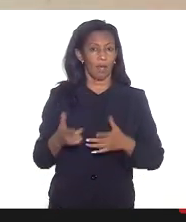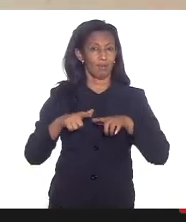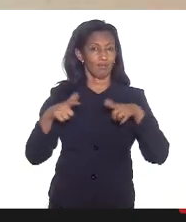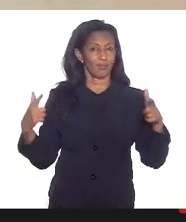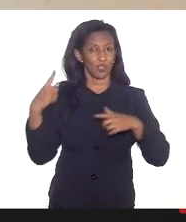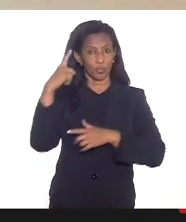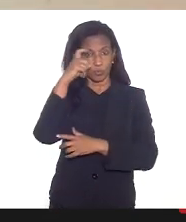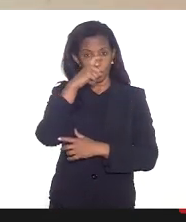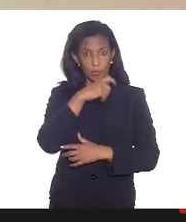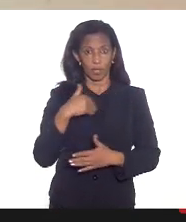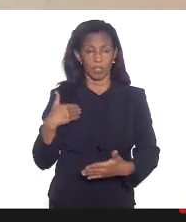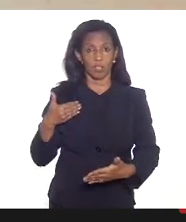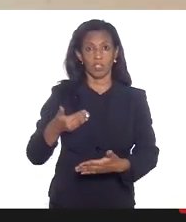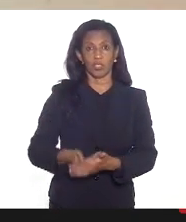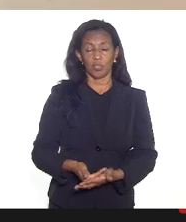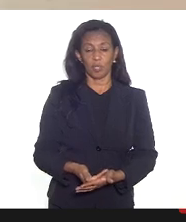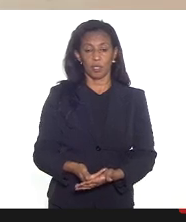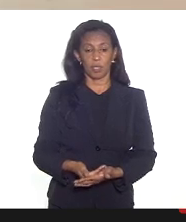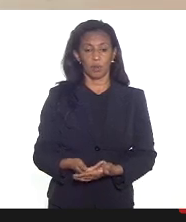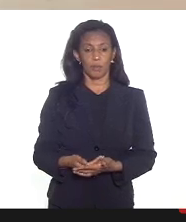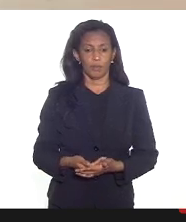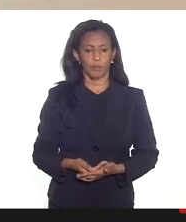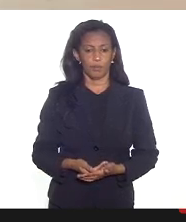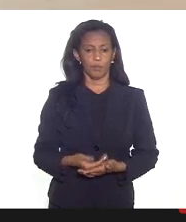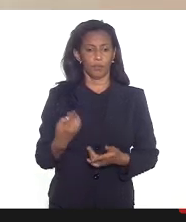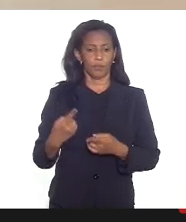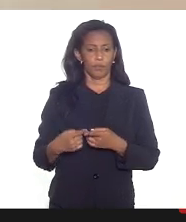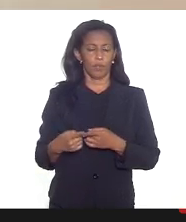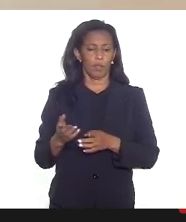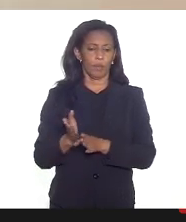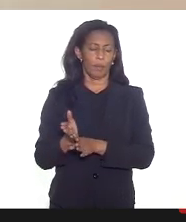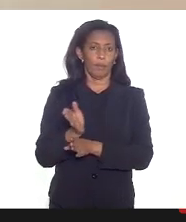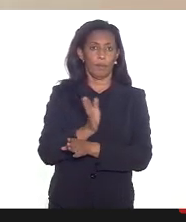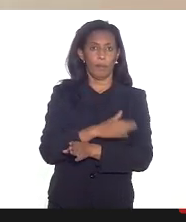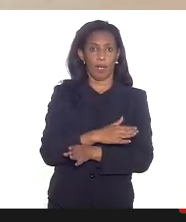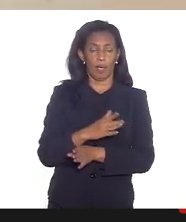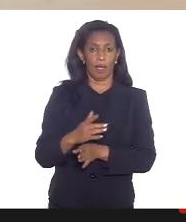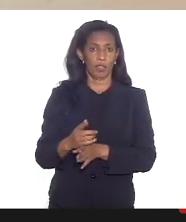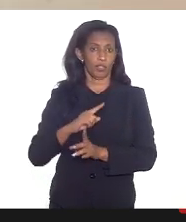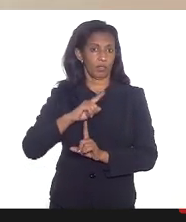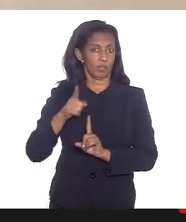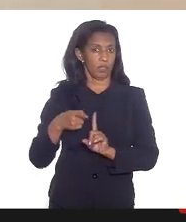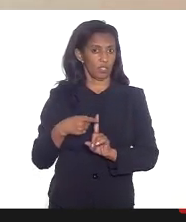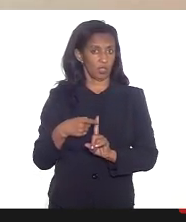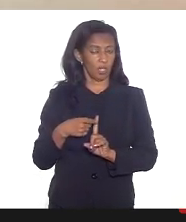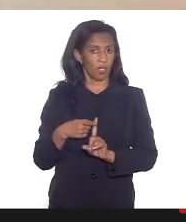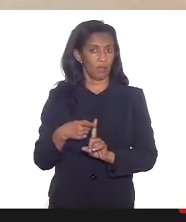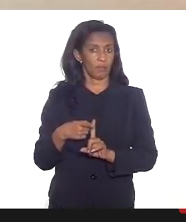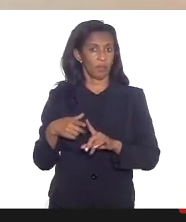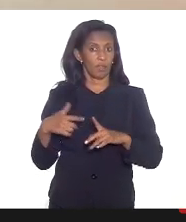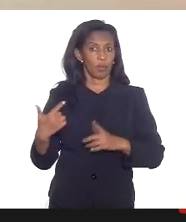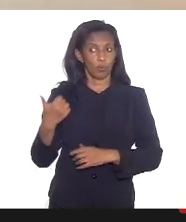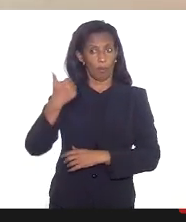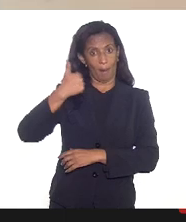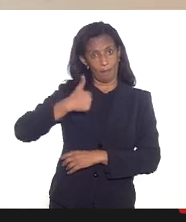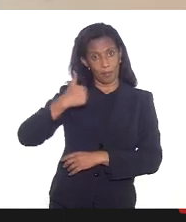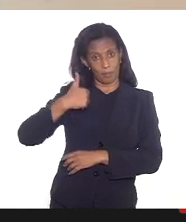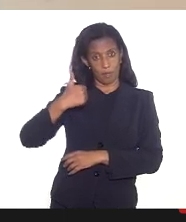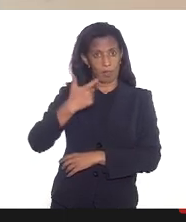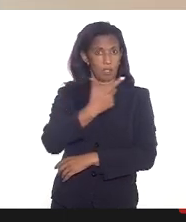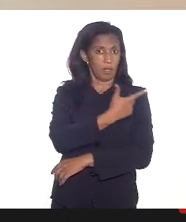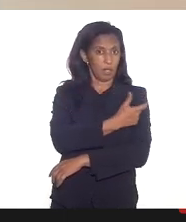grande dificuldade de se chegar alguma quarto 10 das Gestantes vão tomar a primeira dose